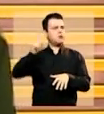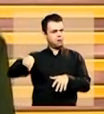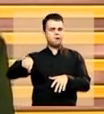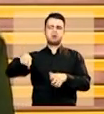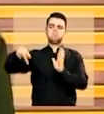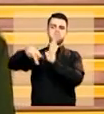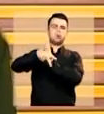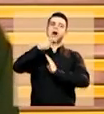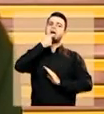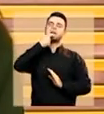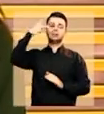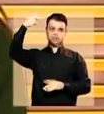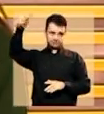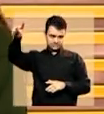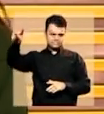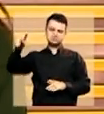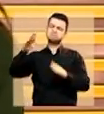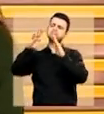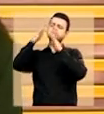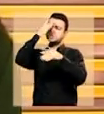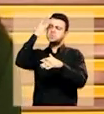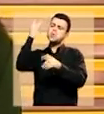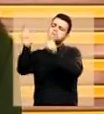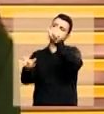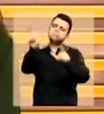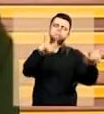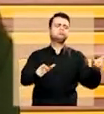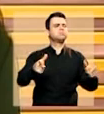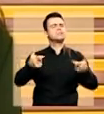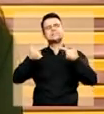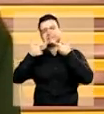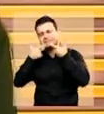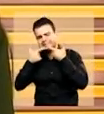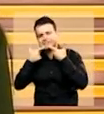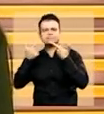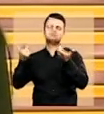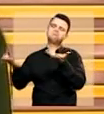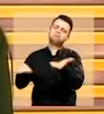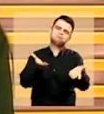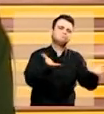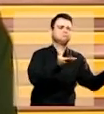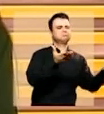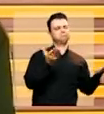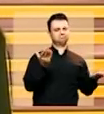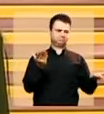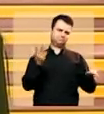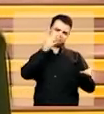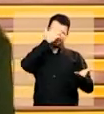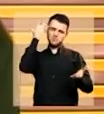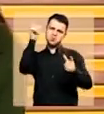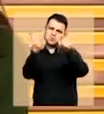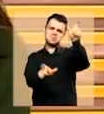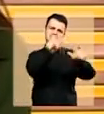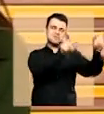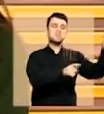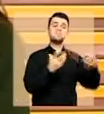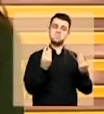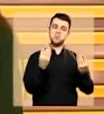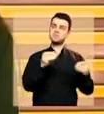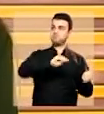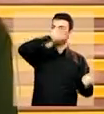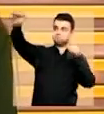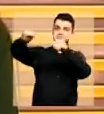muito receptivo. Então, acaba sendo hoje um destino procurado menos brasileiros, porque uma coisa que a gente tem